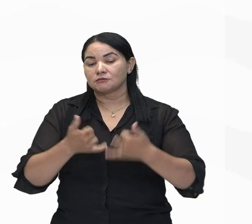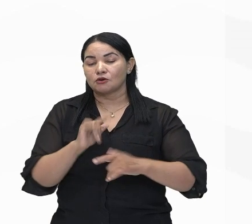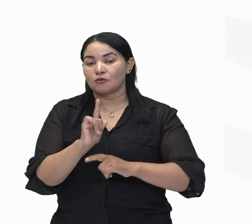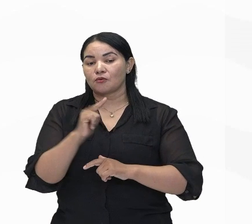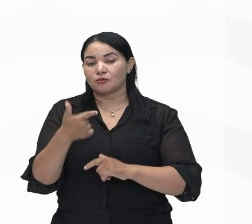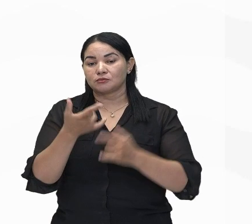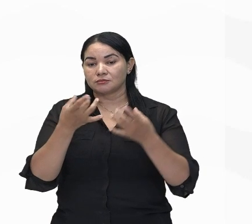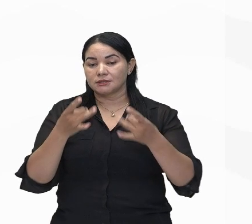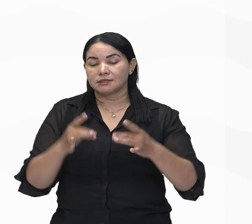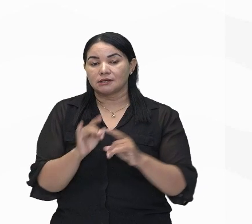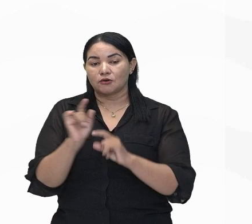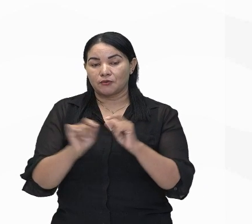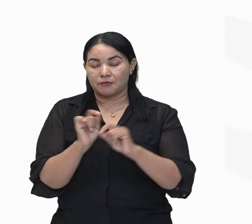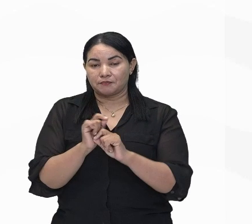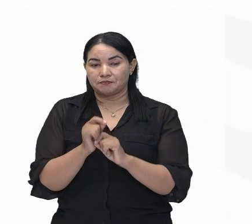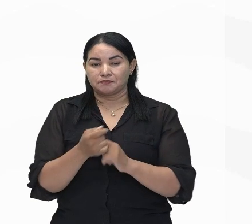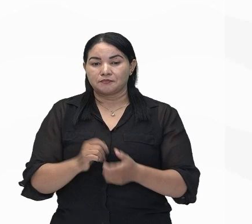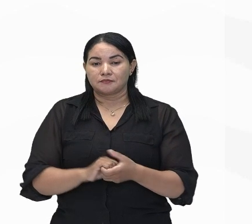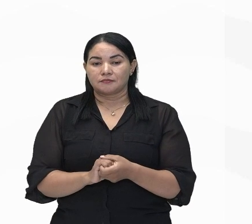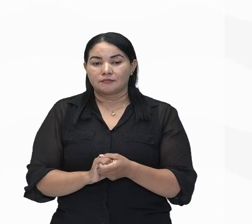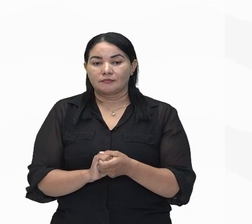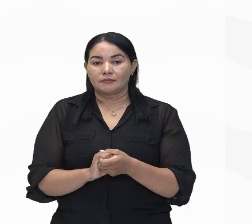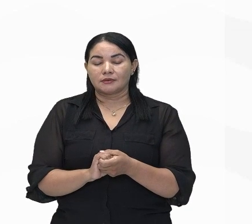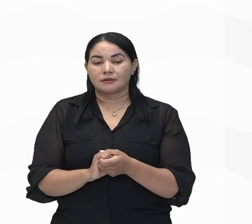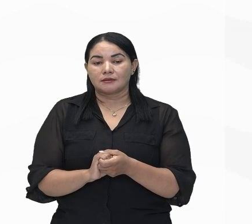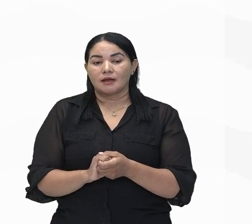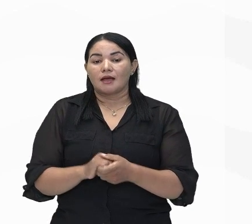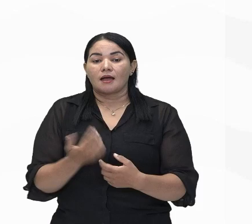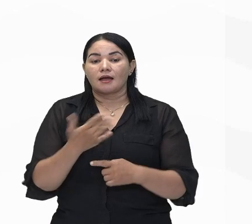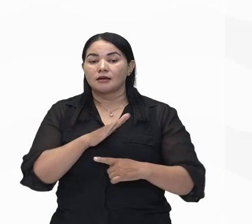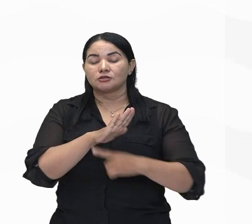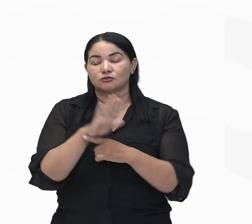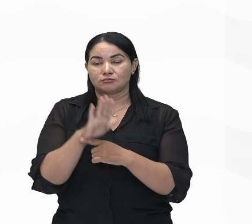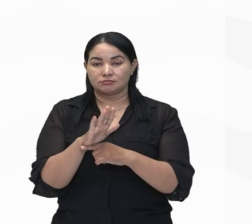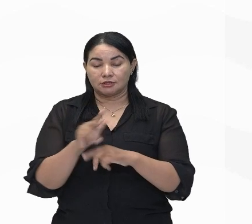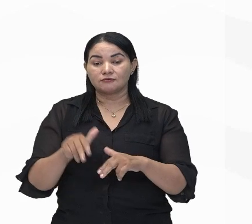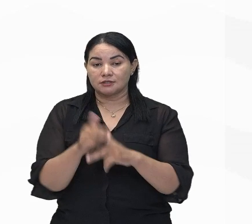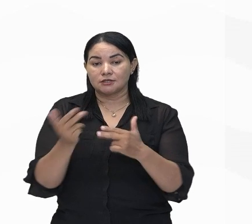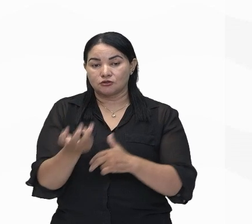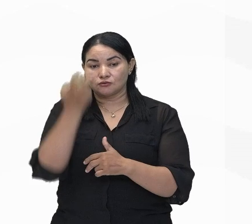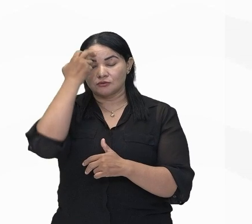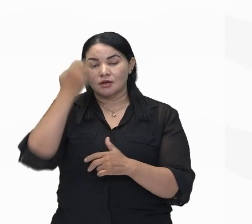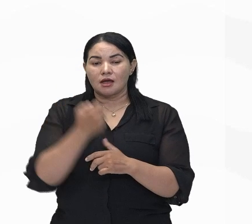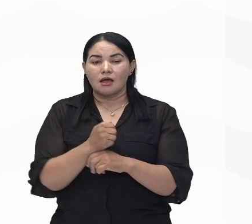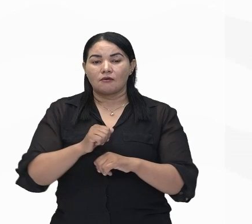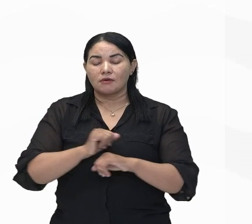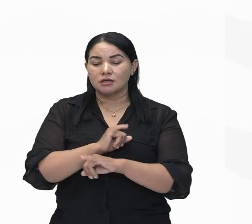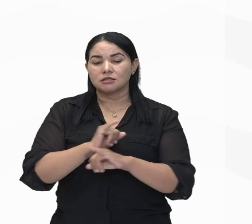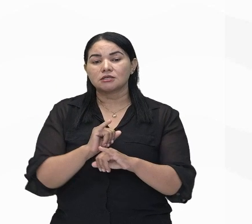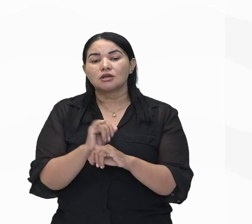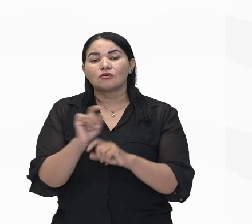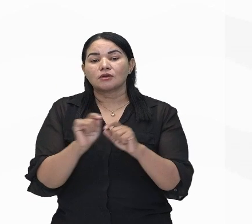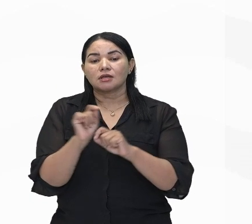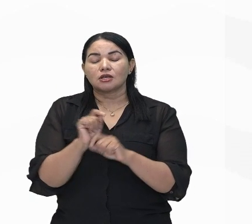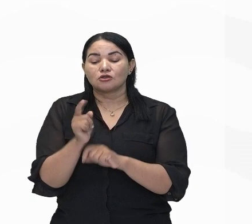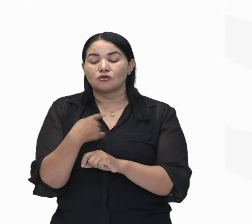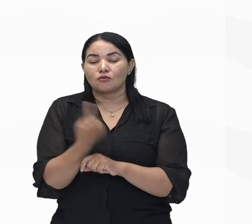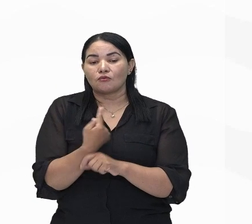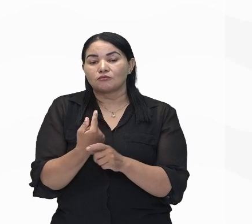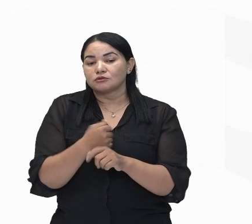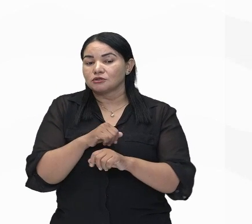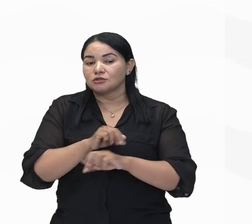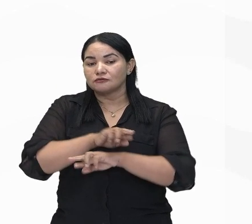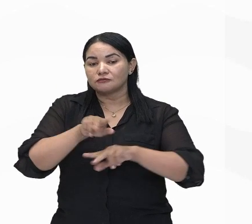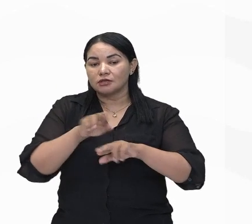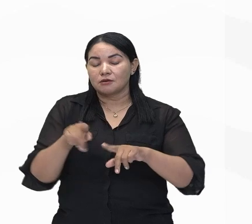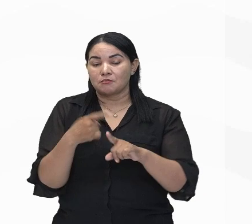acompanhe comigo. Ela nos ajuda a entender o quê? Que nós somos diferentes, apesar de fazermos parte, né,